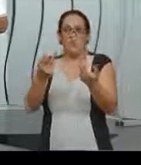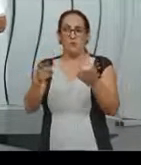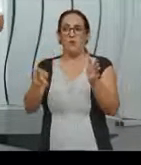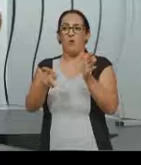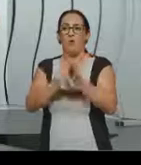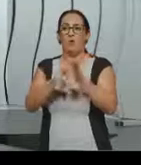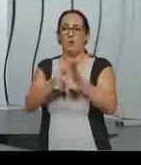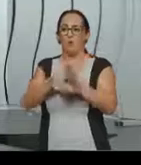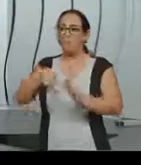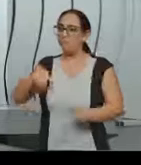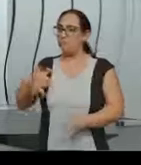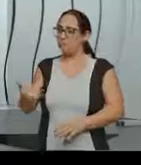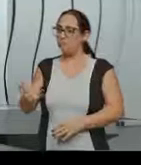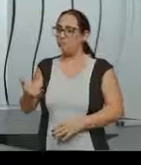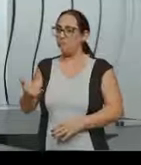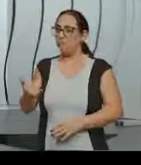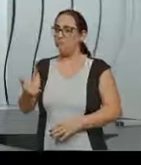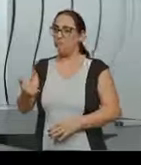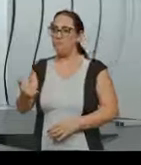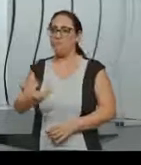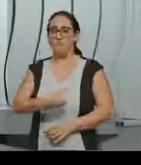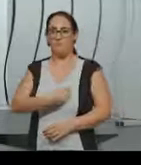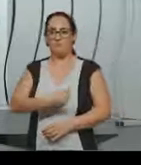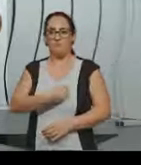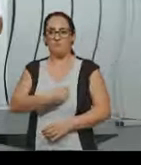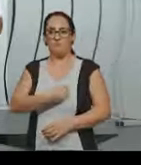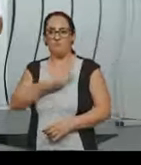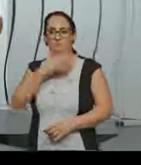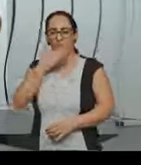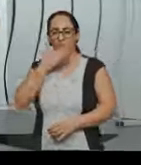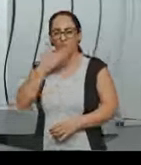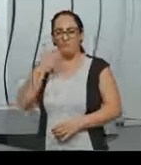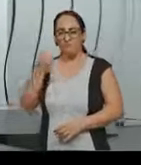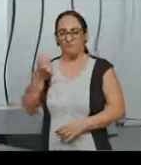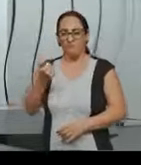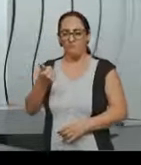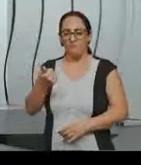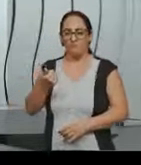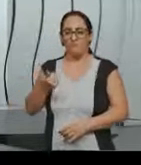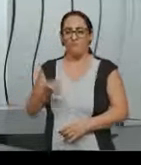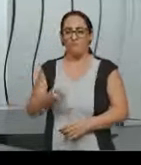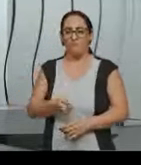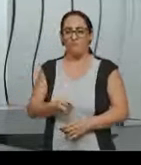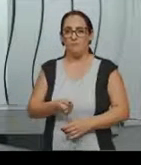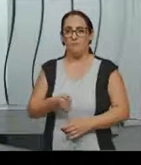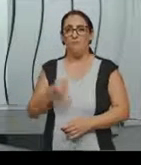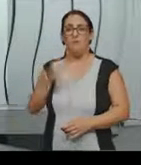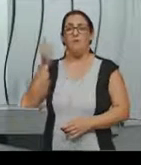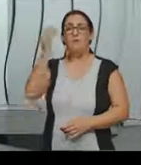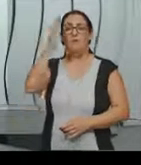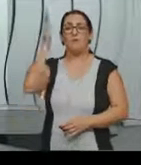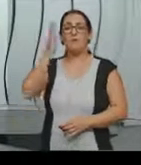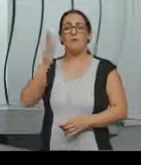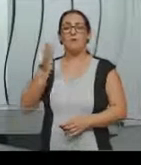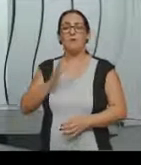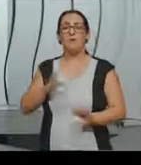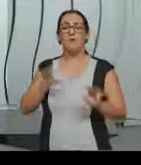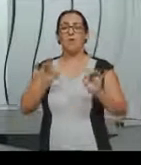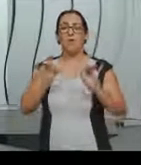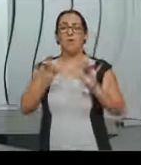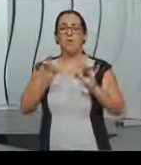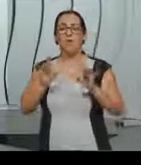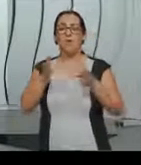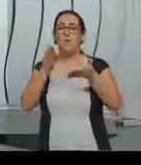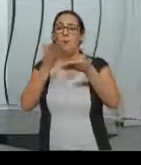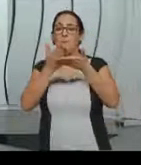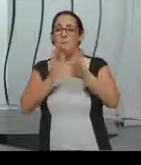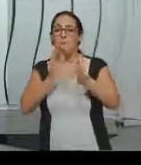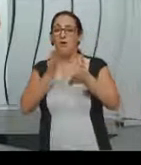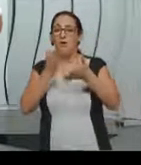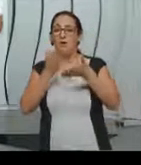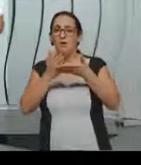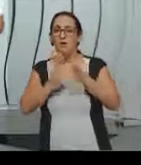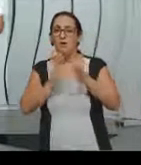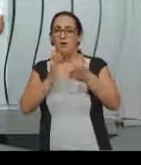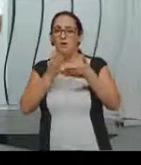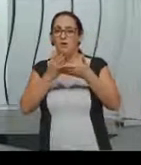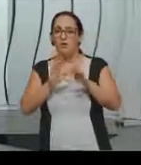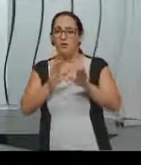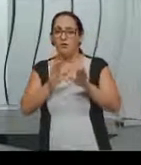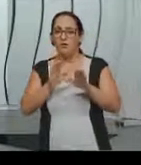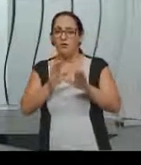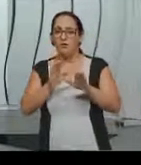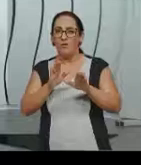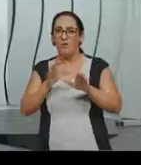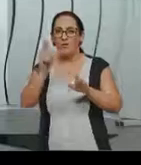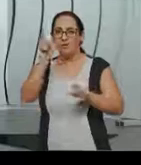Estados Unidos. Tá? Mas o Brasil só perdeu cidadãos para outros países? Não. O